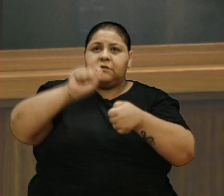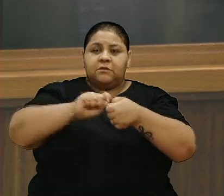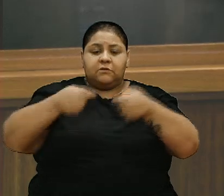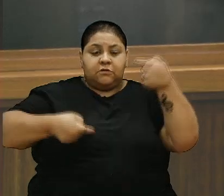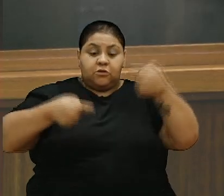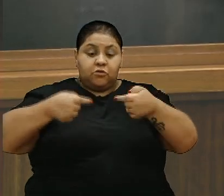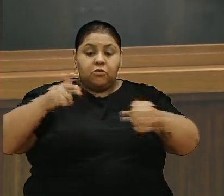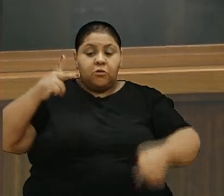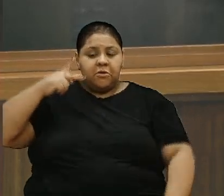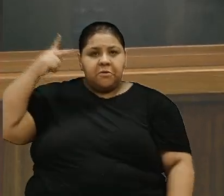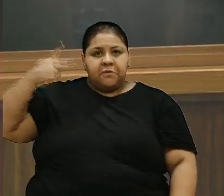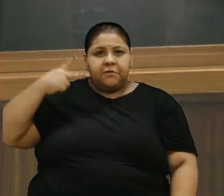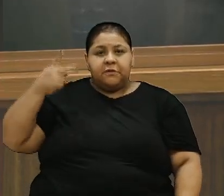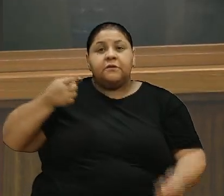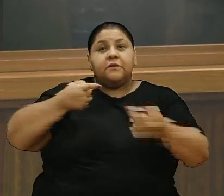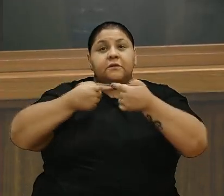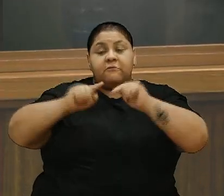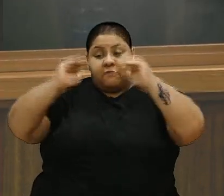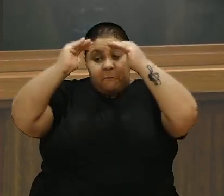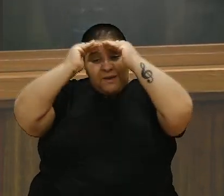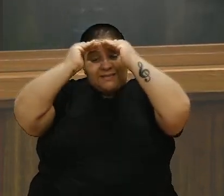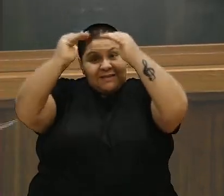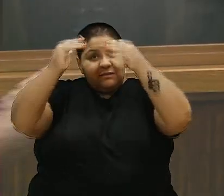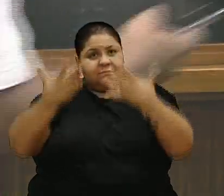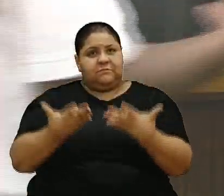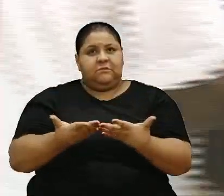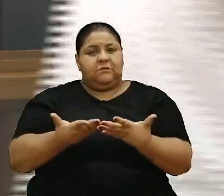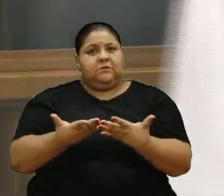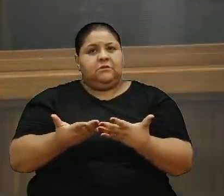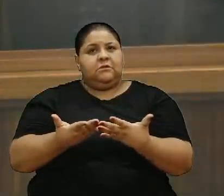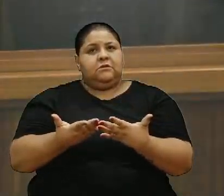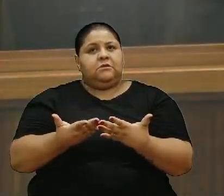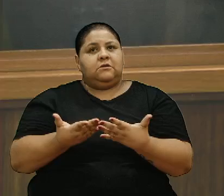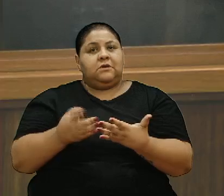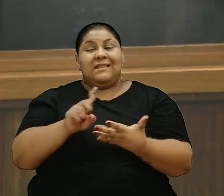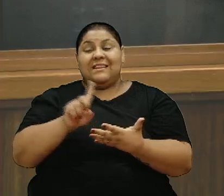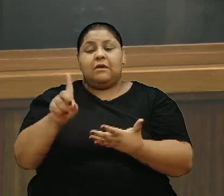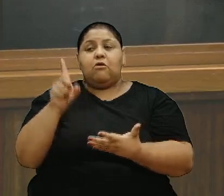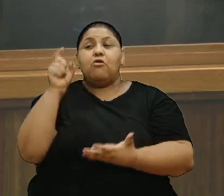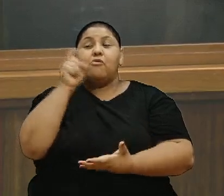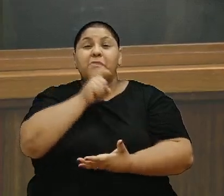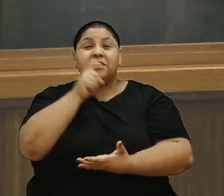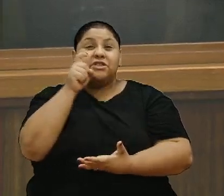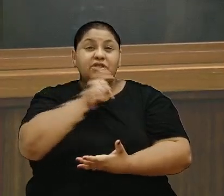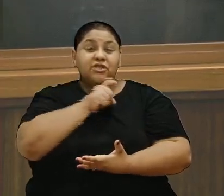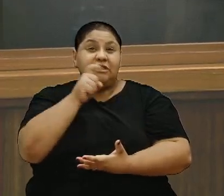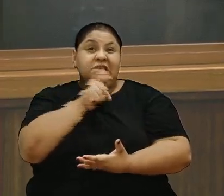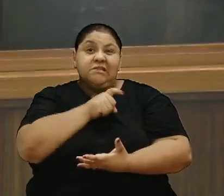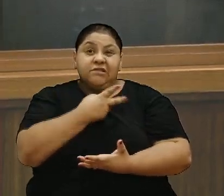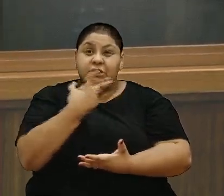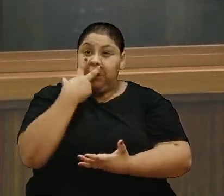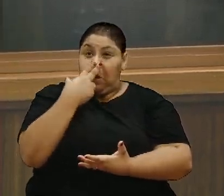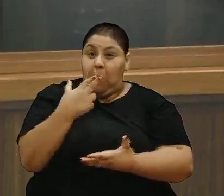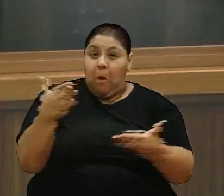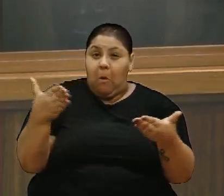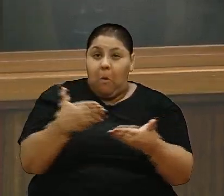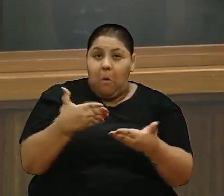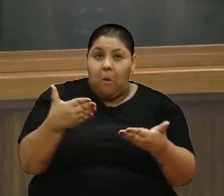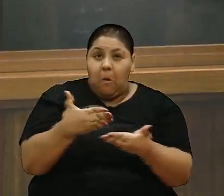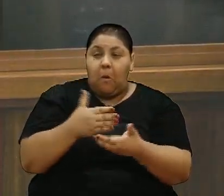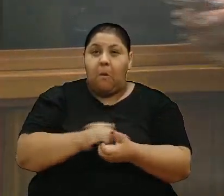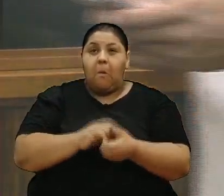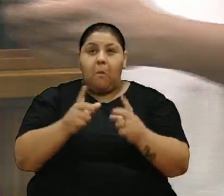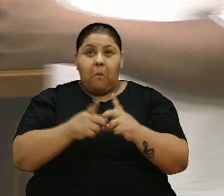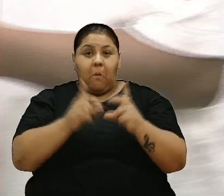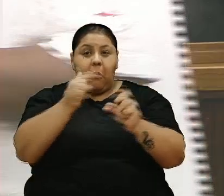debate político, mas se respeitava. Não mentia dessa forma deslavada.